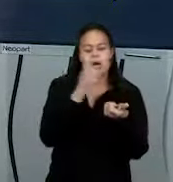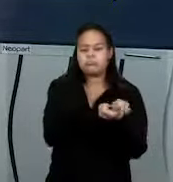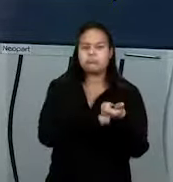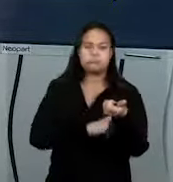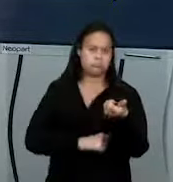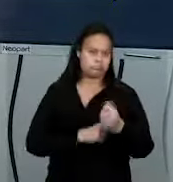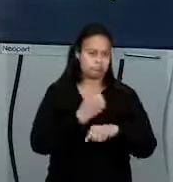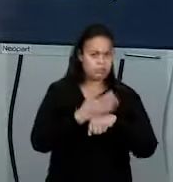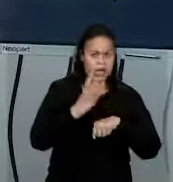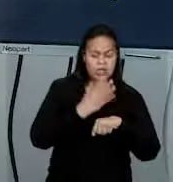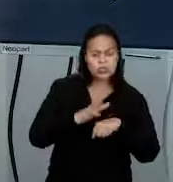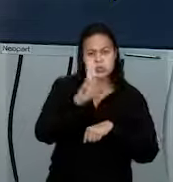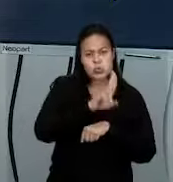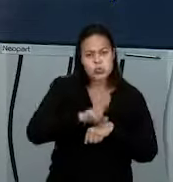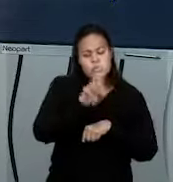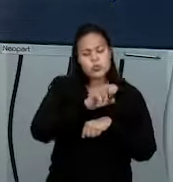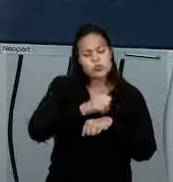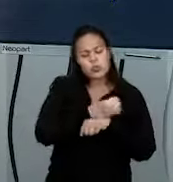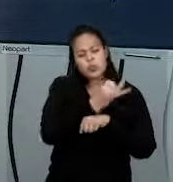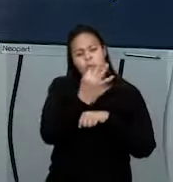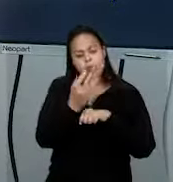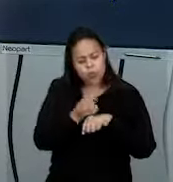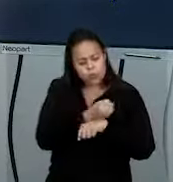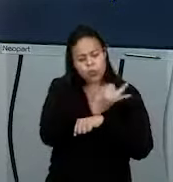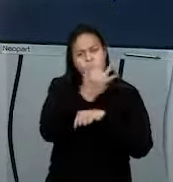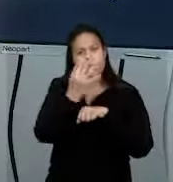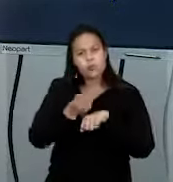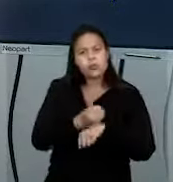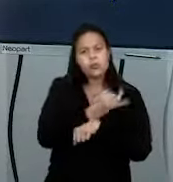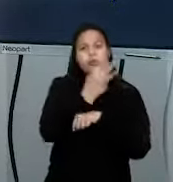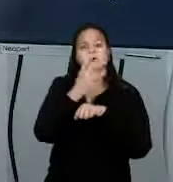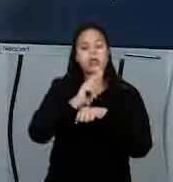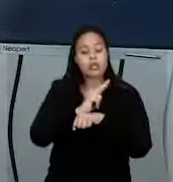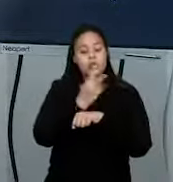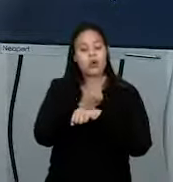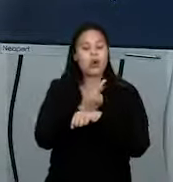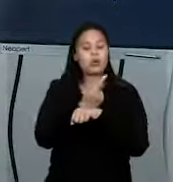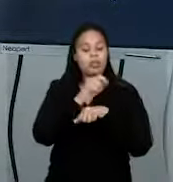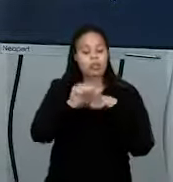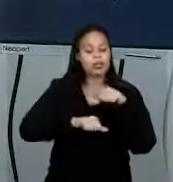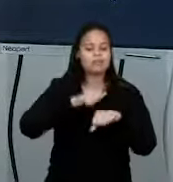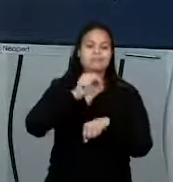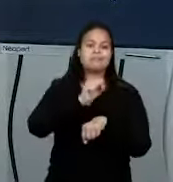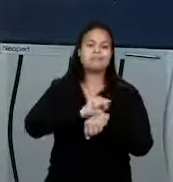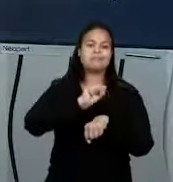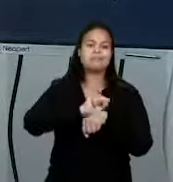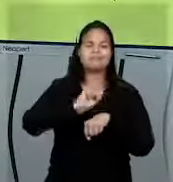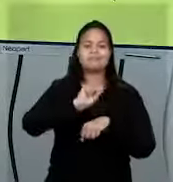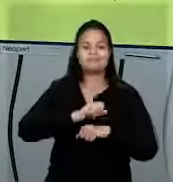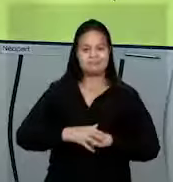mais prático esse tempo ser medido em horas do que em segundos.